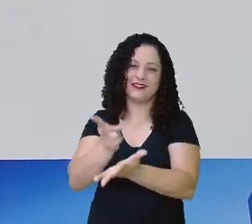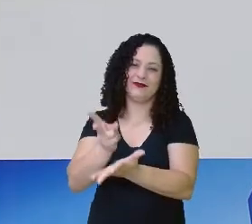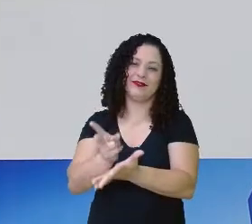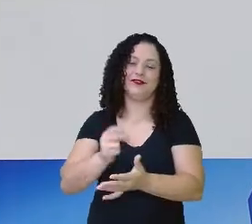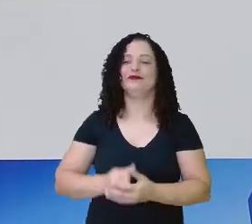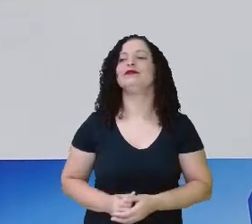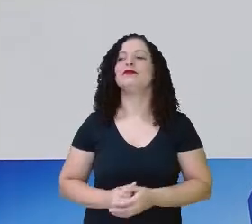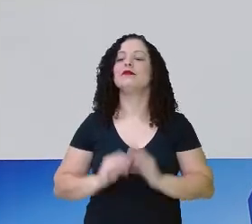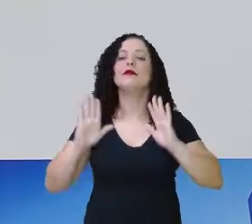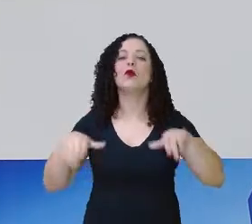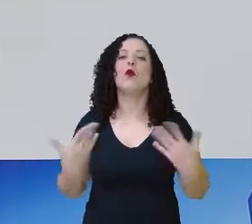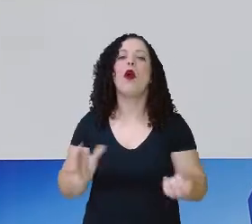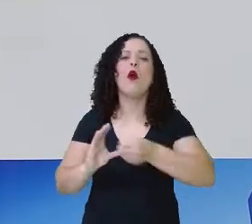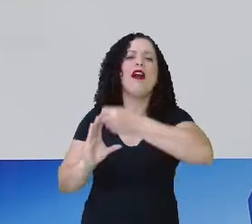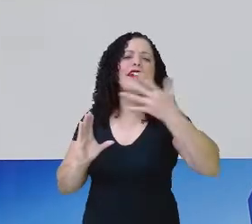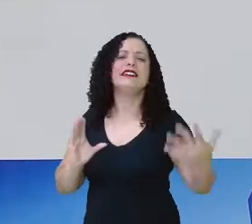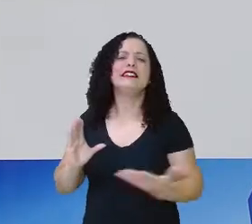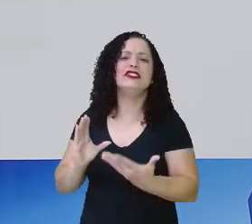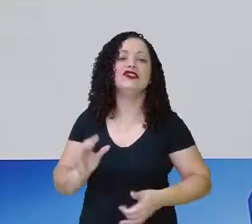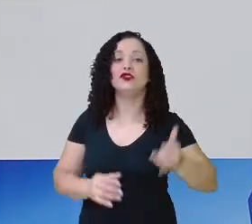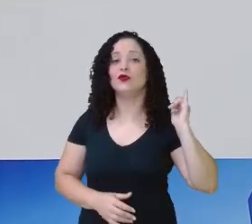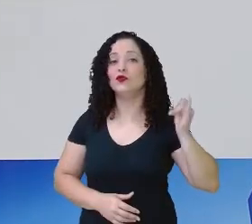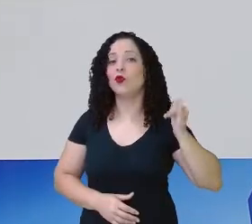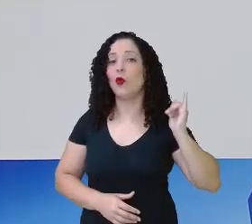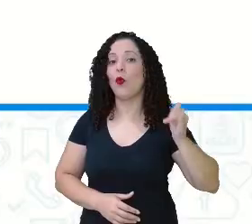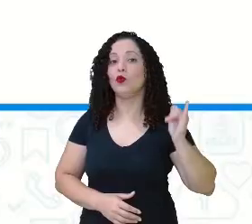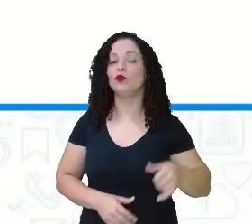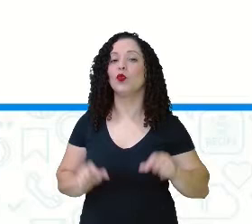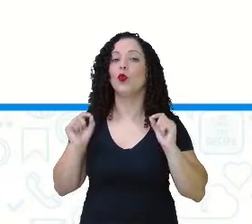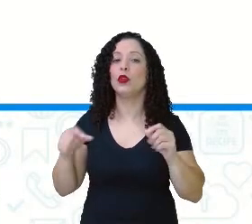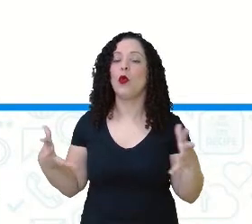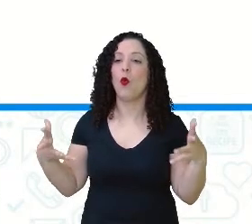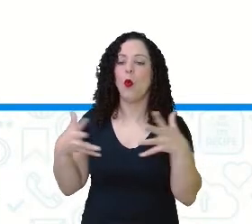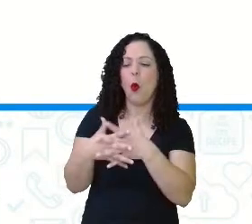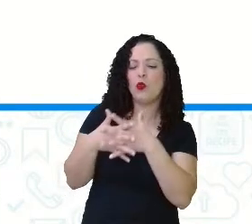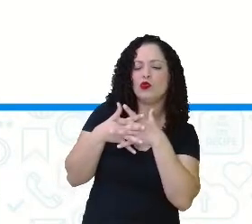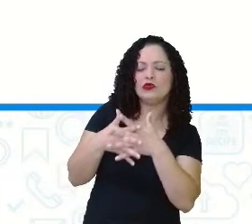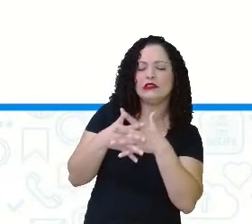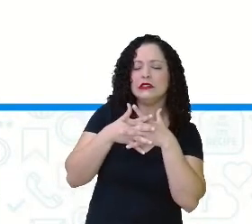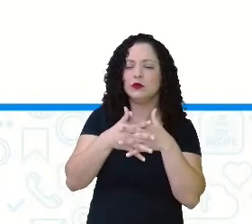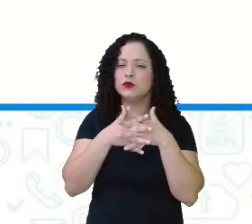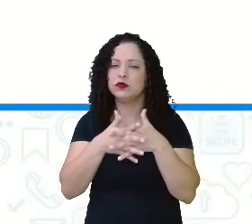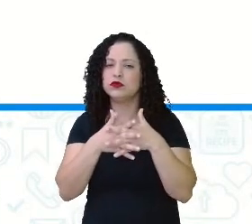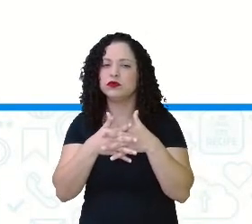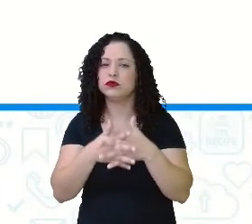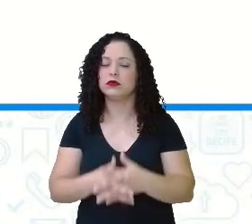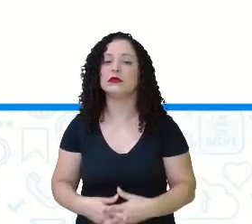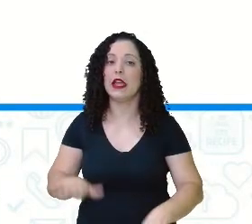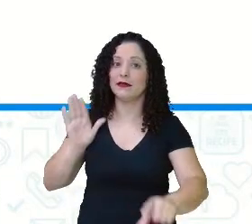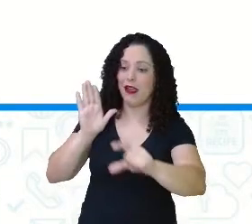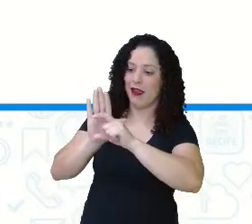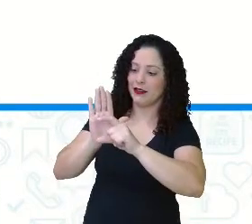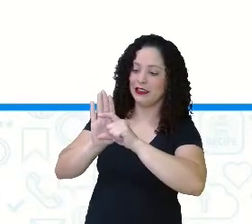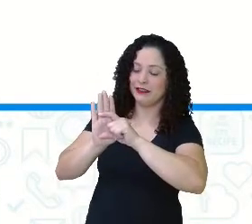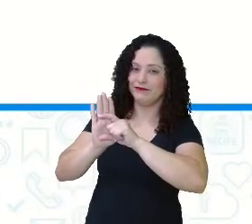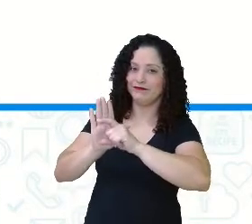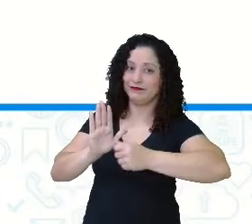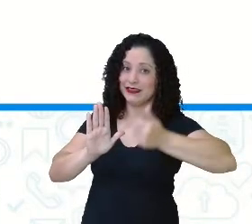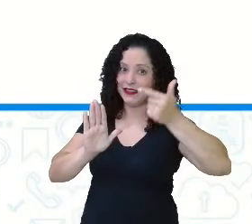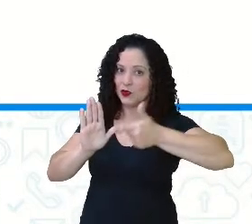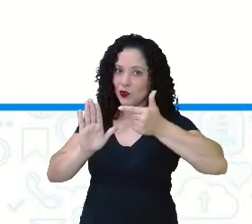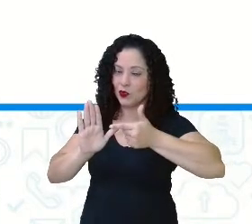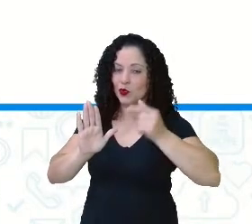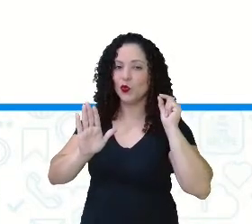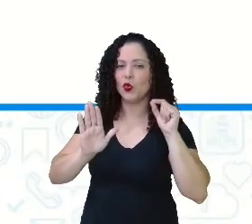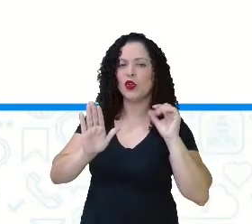são os elementos fundamentais do conto? O conflito, ele está no desenvolvimento, tá? Trata-se do momento